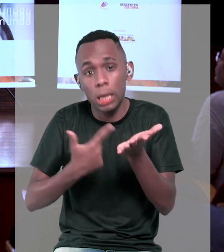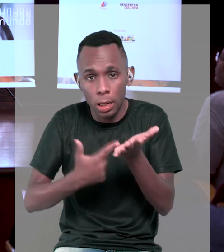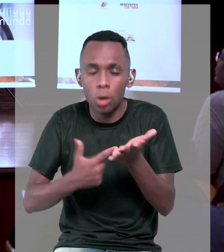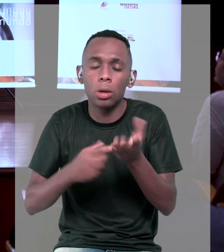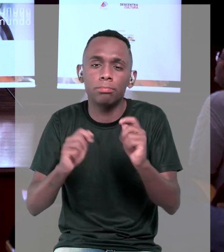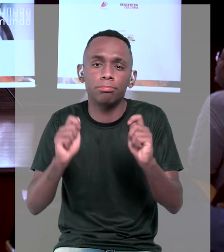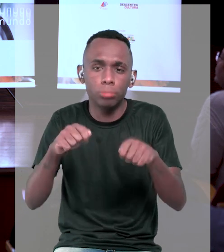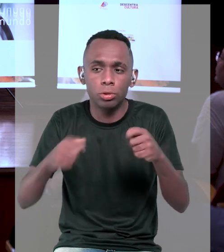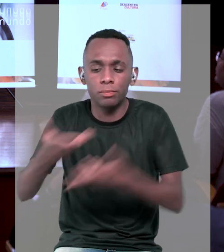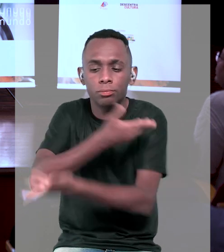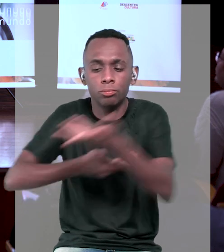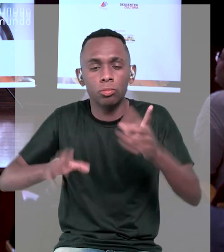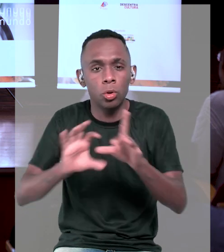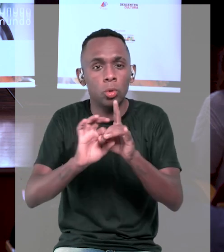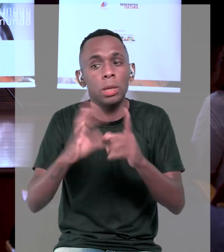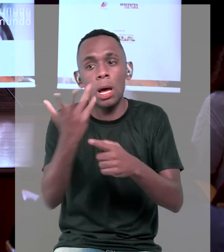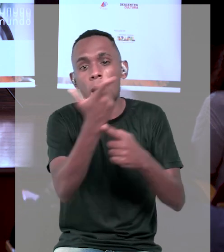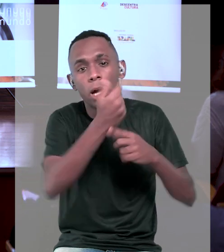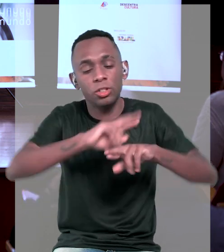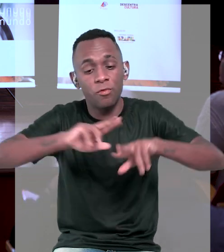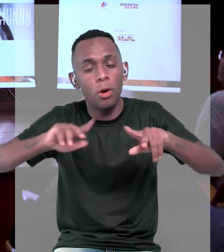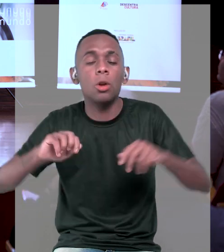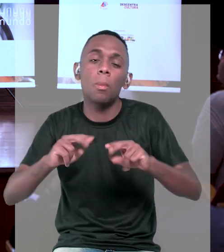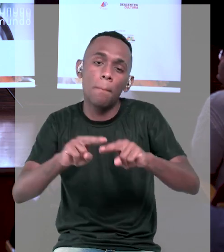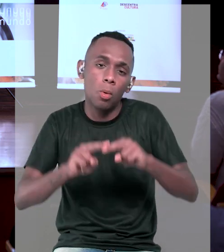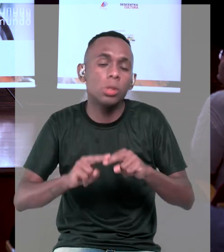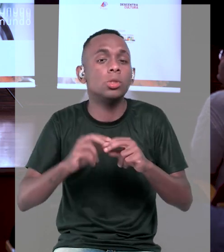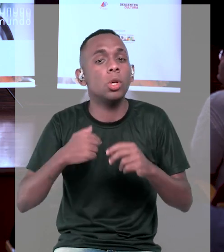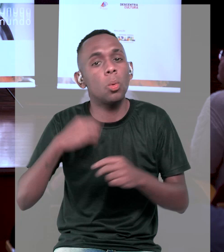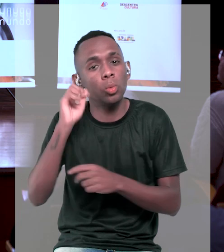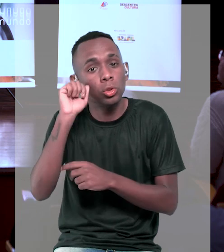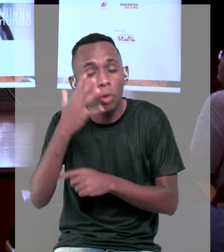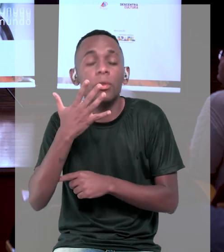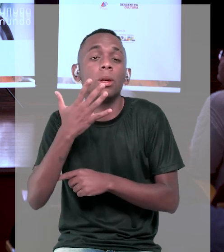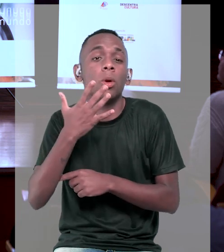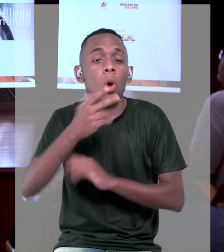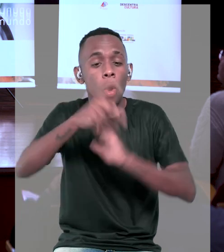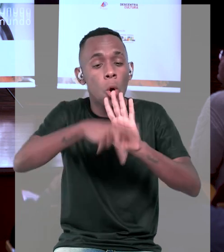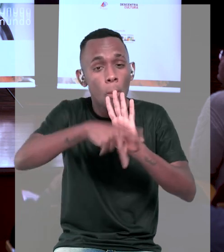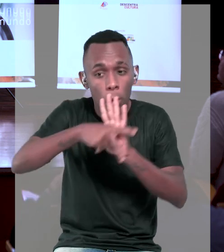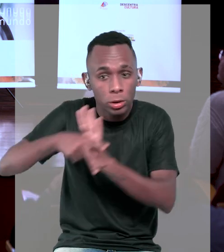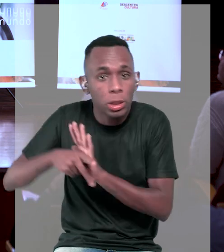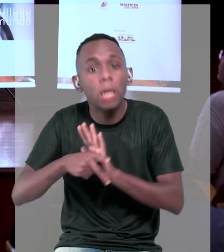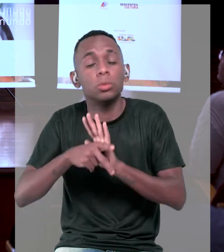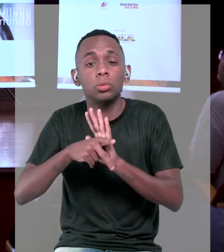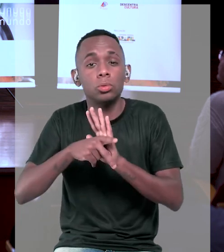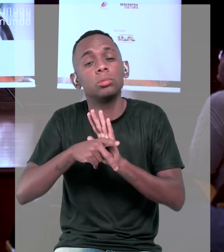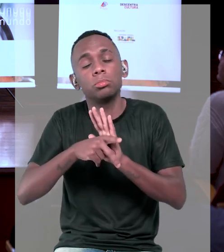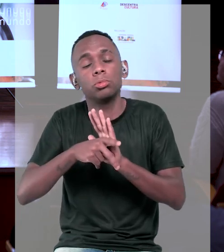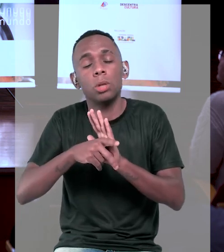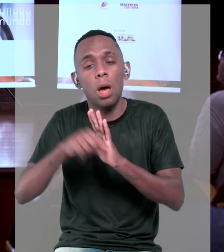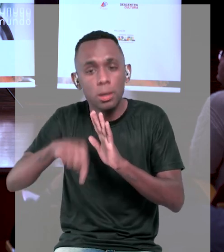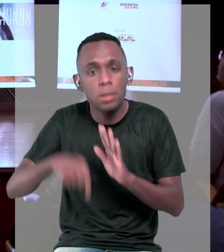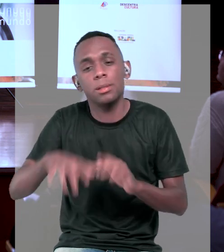compartilhada com outras artes. E é por isso que eu decidi trazer não só o Mutações para cá, como também as outras edições do projeto Sempre um